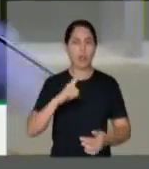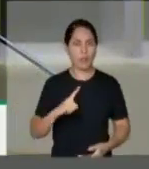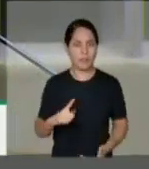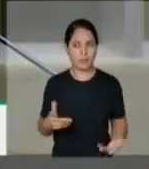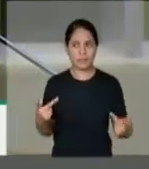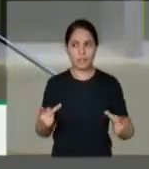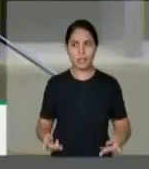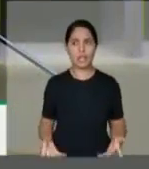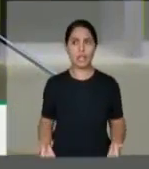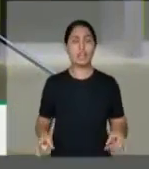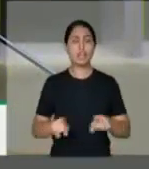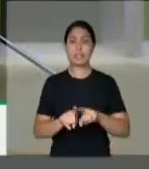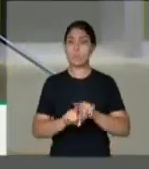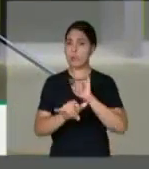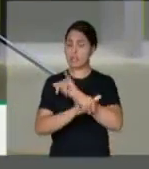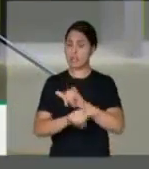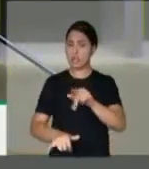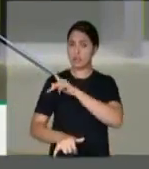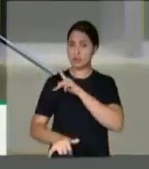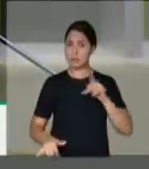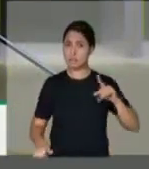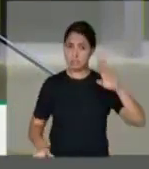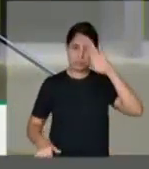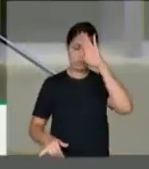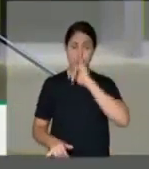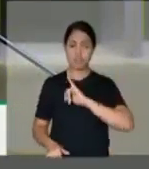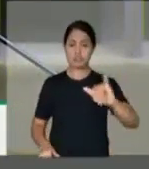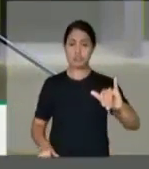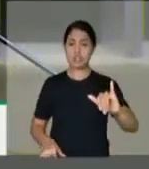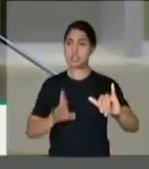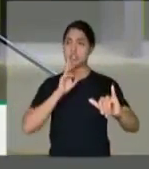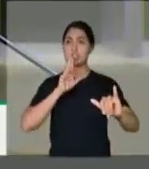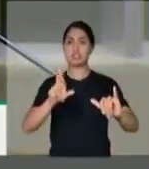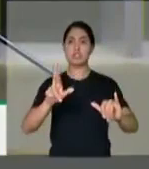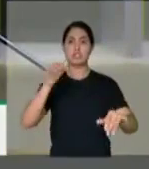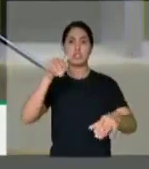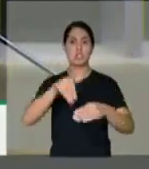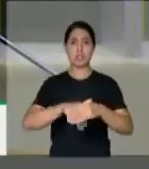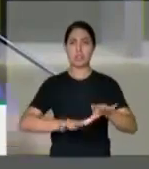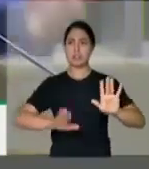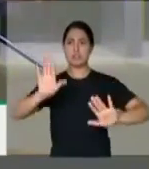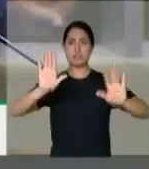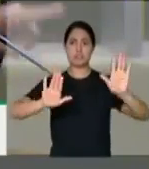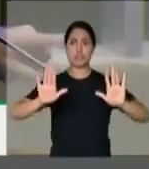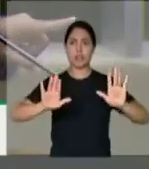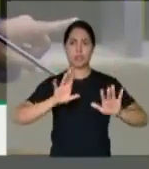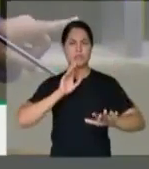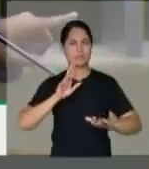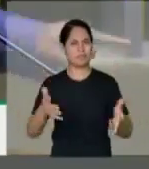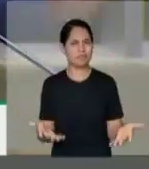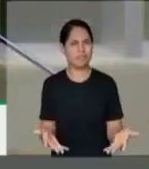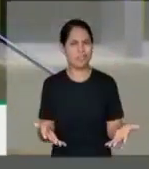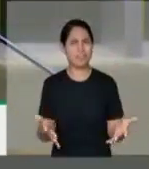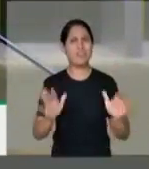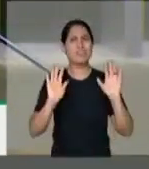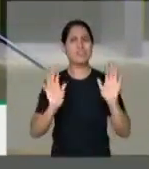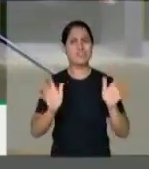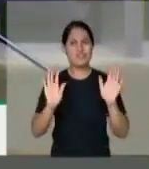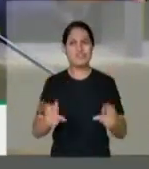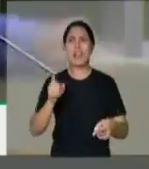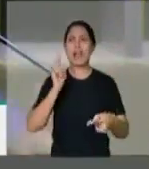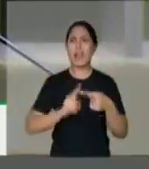campanha eleitoral o presidente dizer que não reconheceria o resultado das eleições. Isso por si só é um